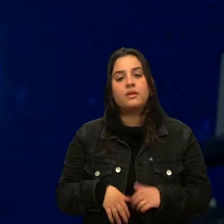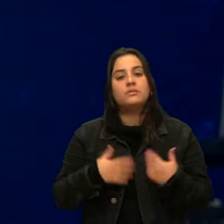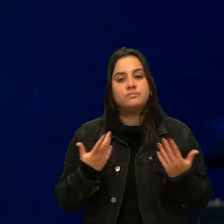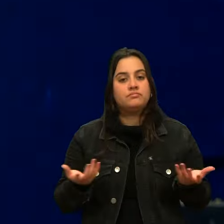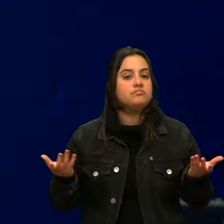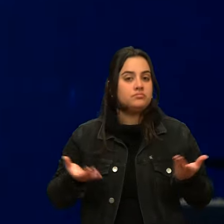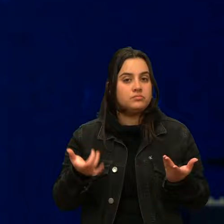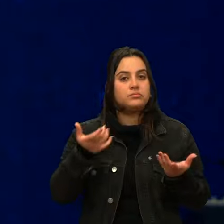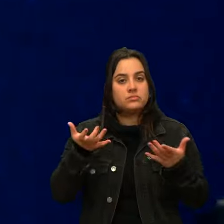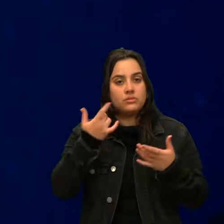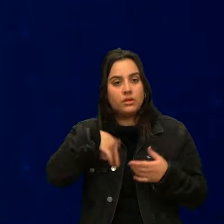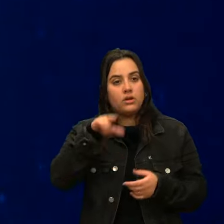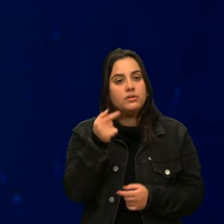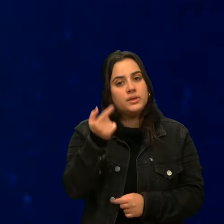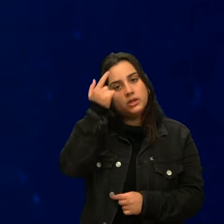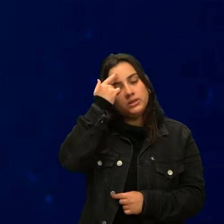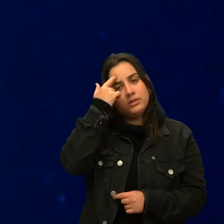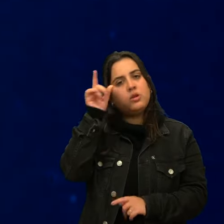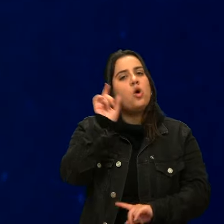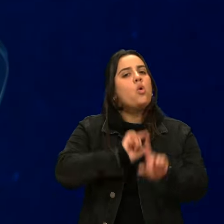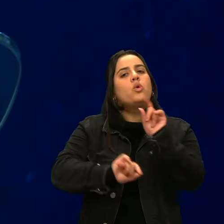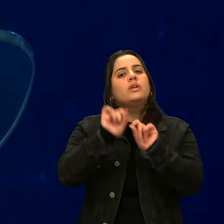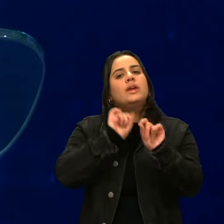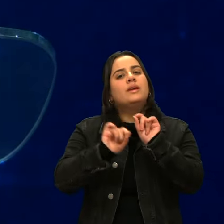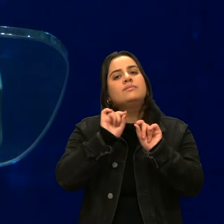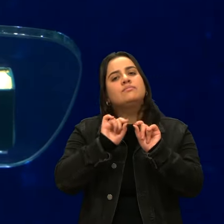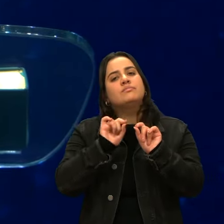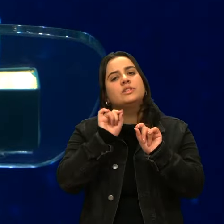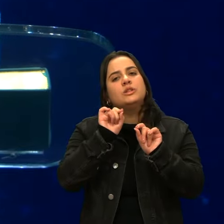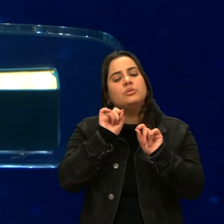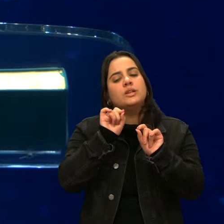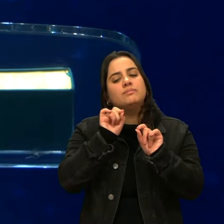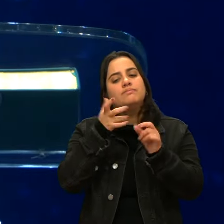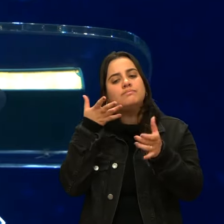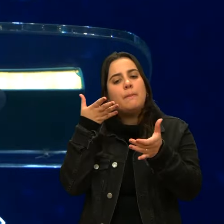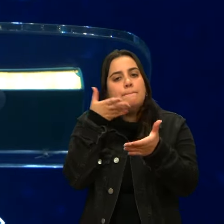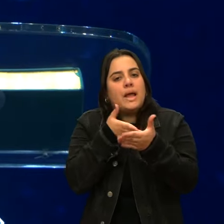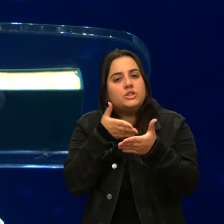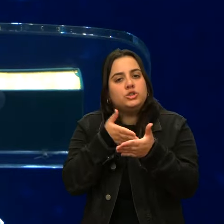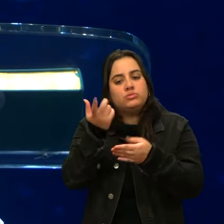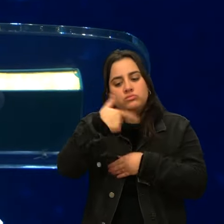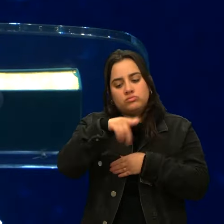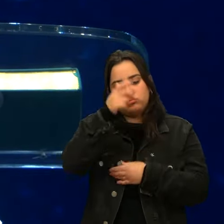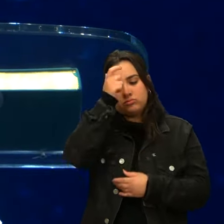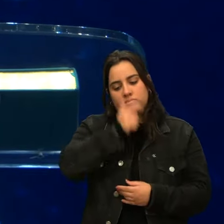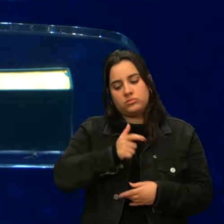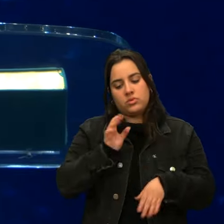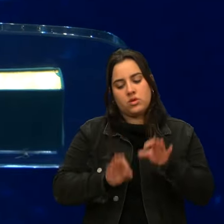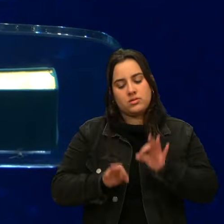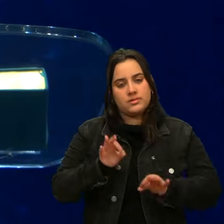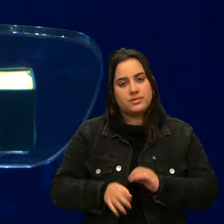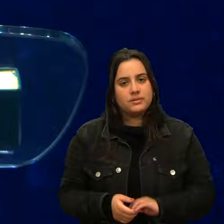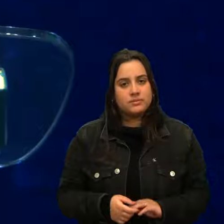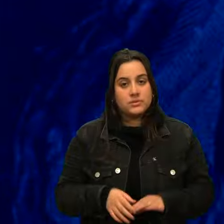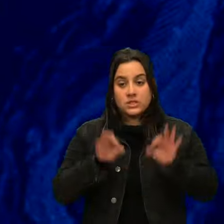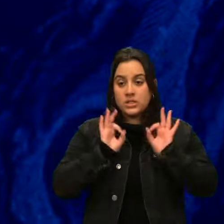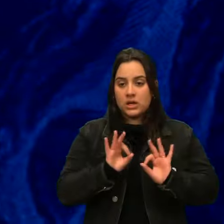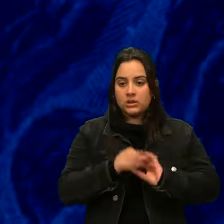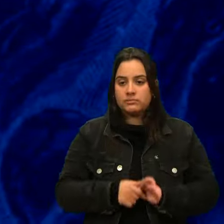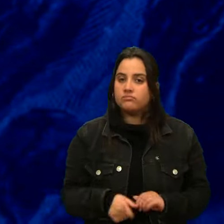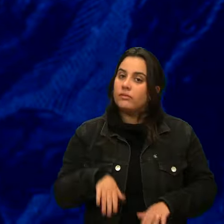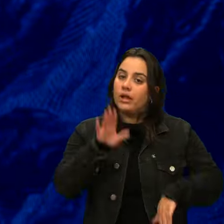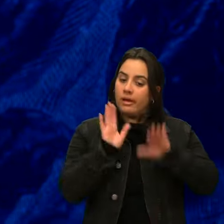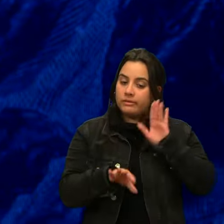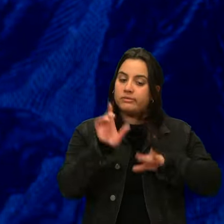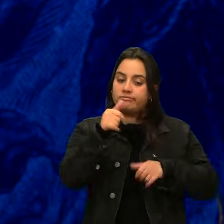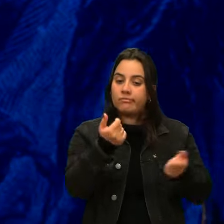pensasse o que te impede de ser uma pessoa íntegra. Talvez sejam as rodas de conversa que você tem com seus